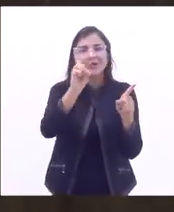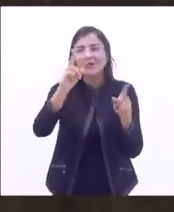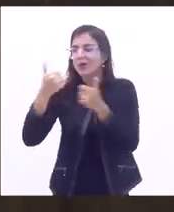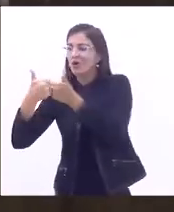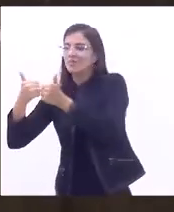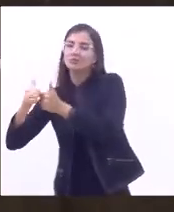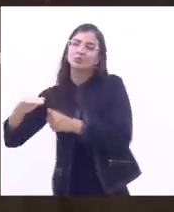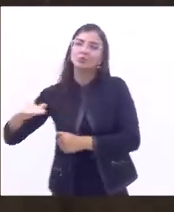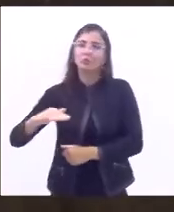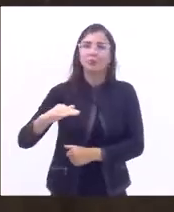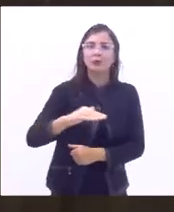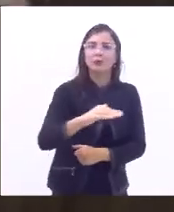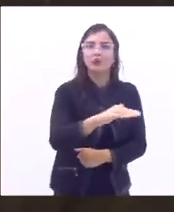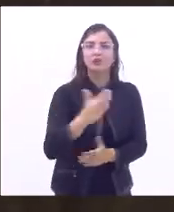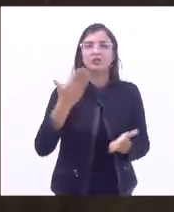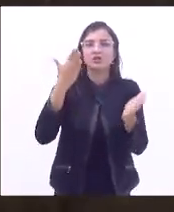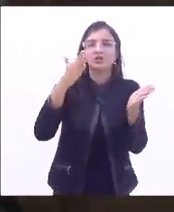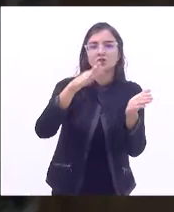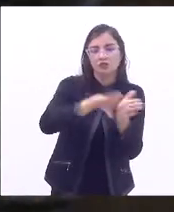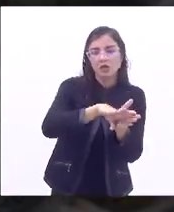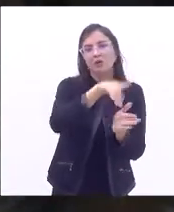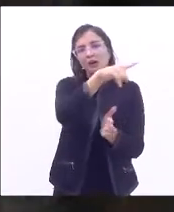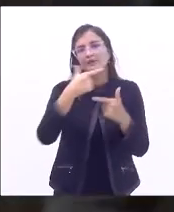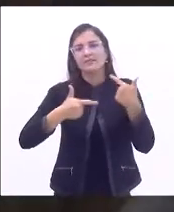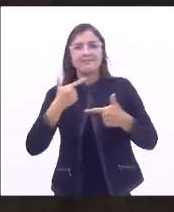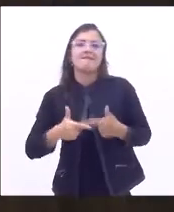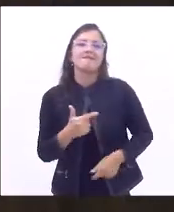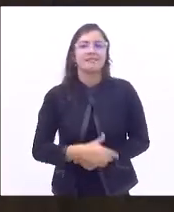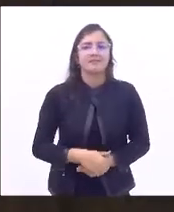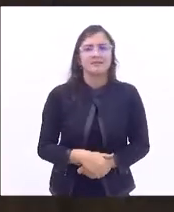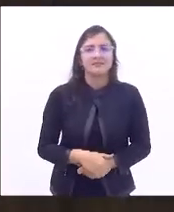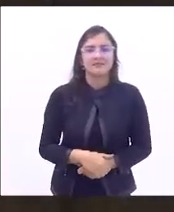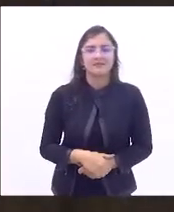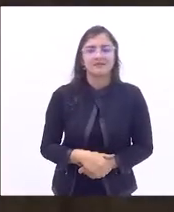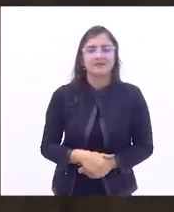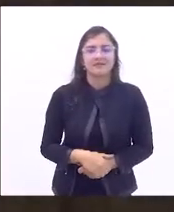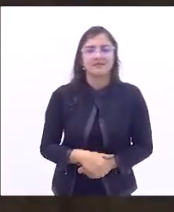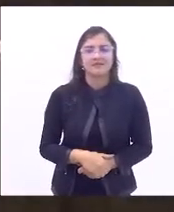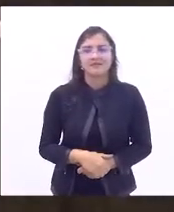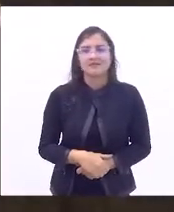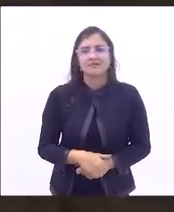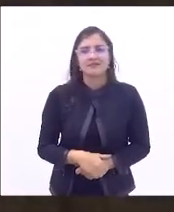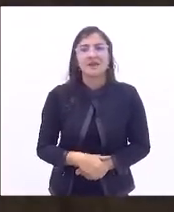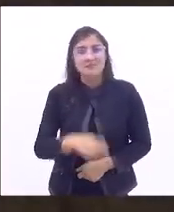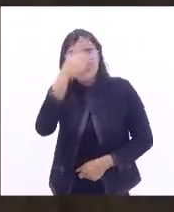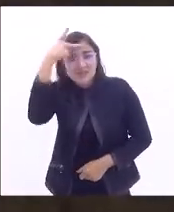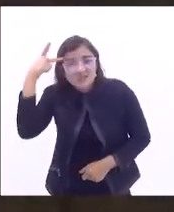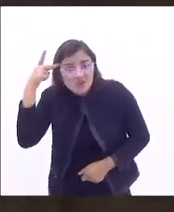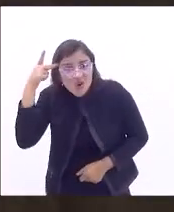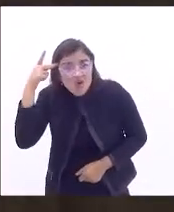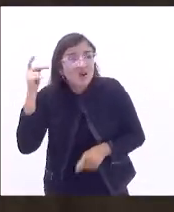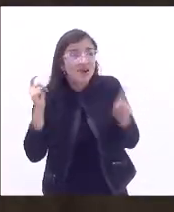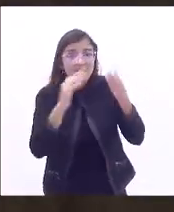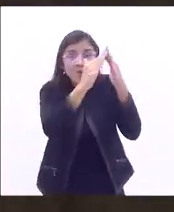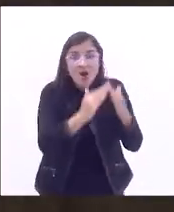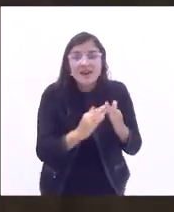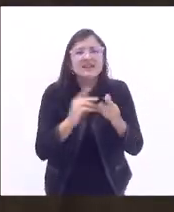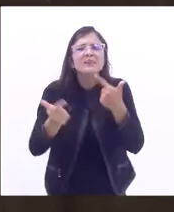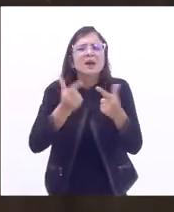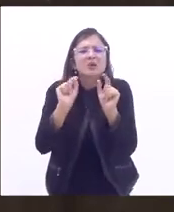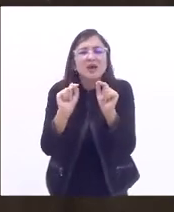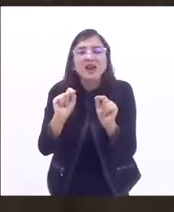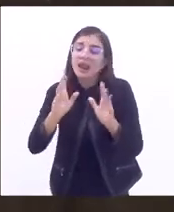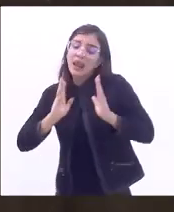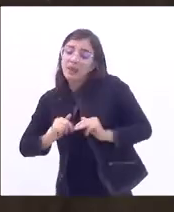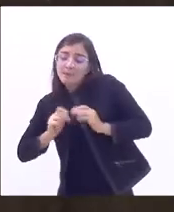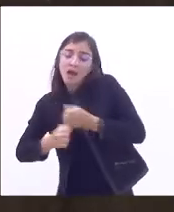cara que opera, sabe o quê? A limpeza da caldeira, que serve o cafezinho. São serviços gerais e pouco técnico, porque os técnicos